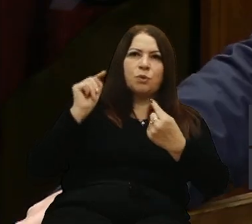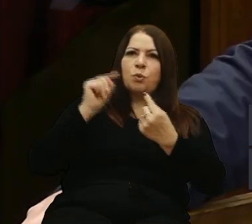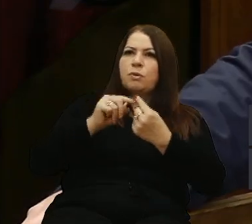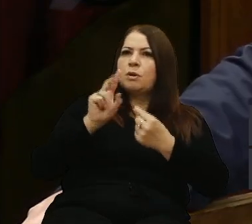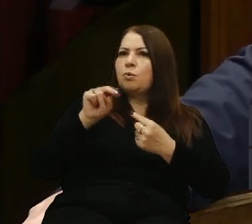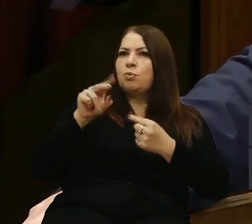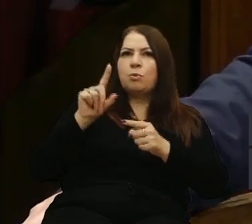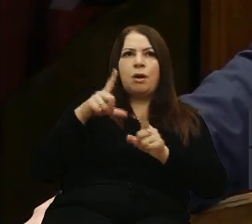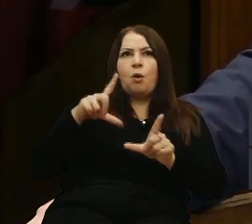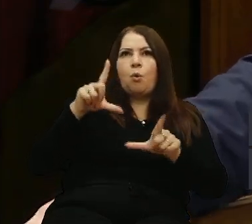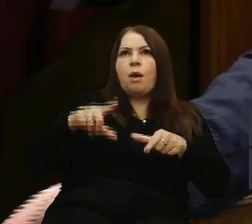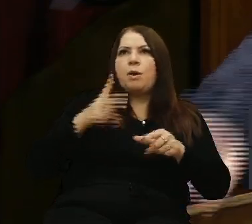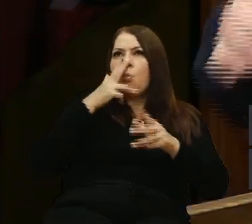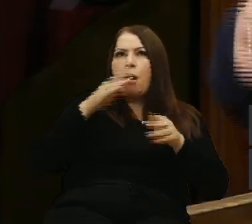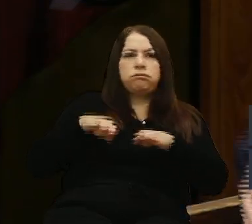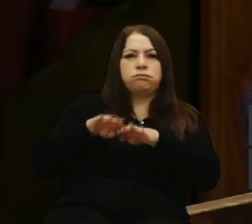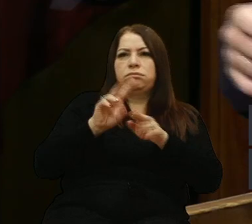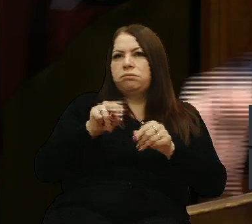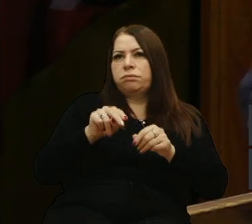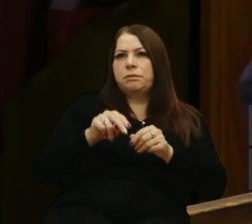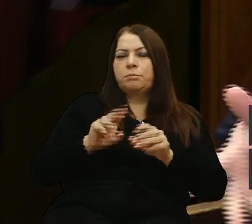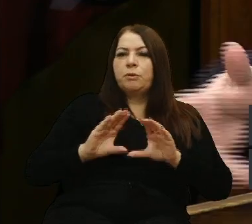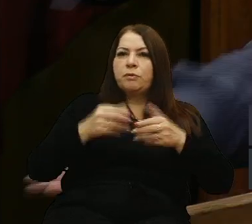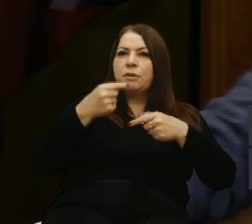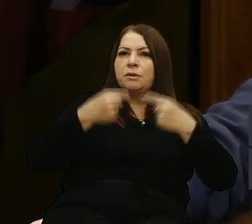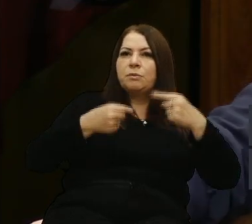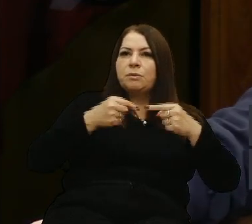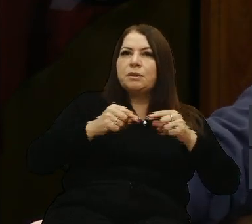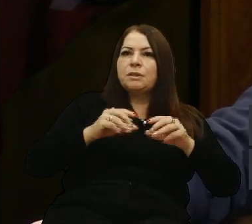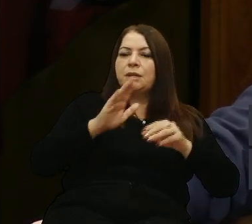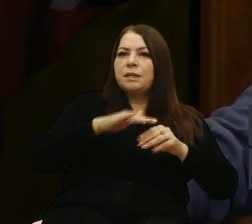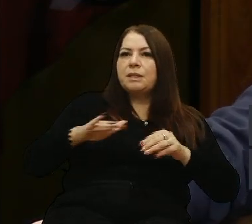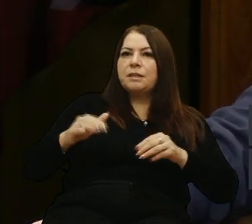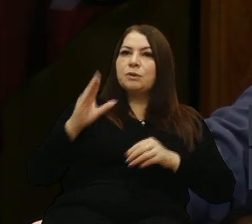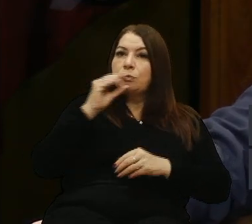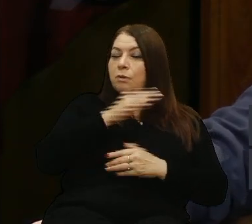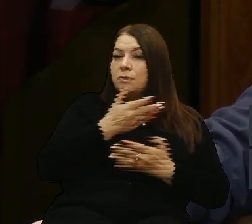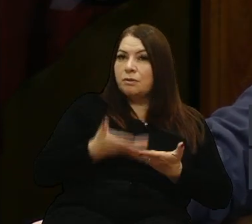nunca. Agora, é uma frente em defesa da criança e do adolescente.